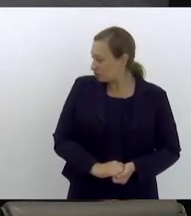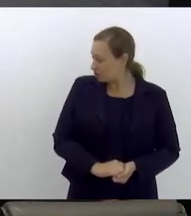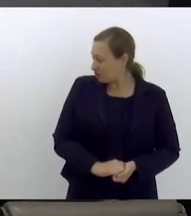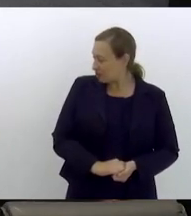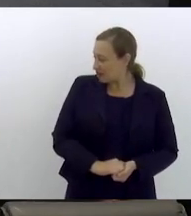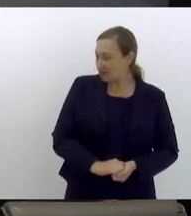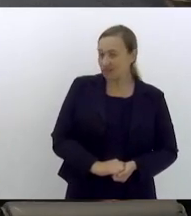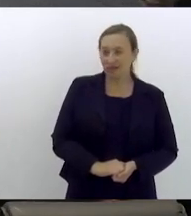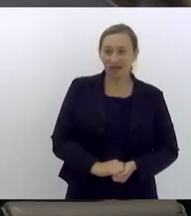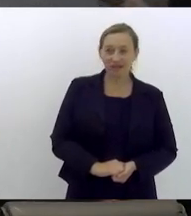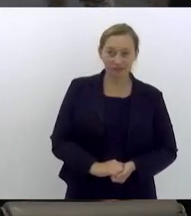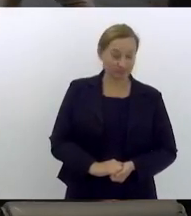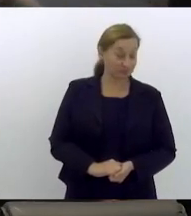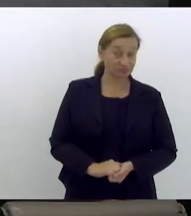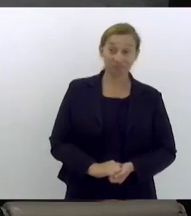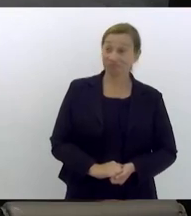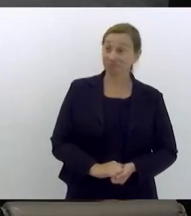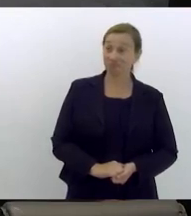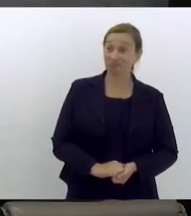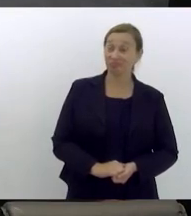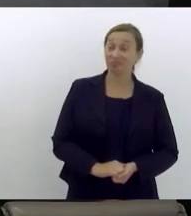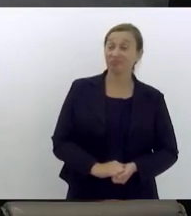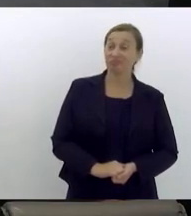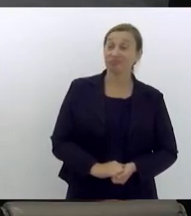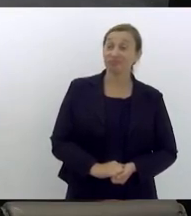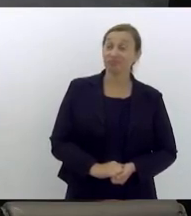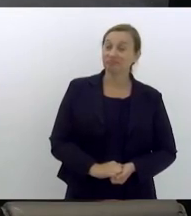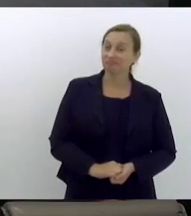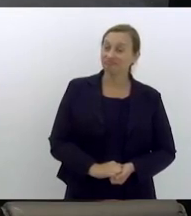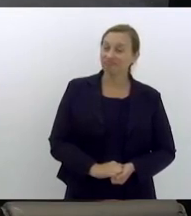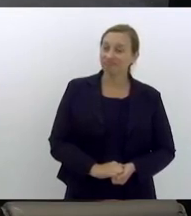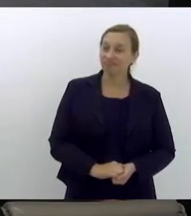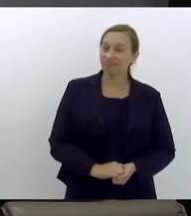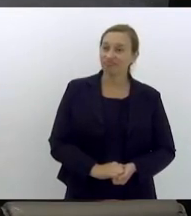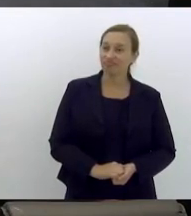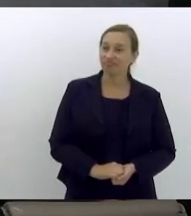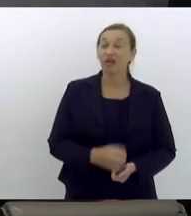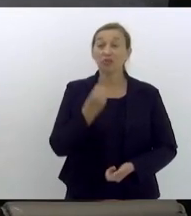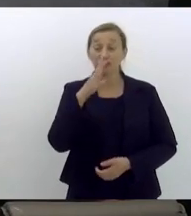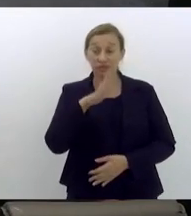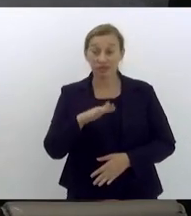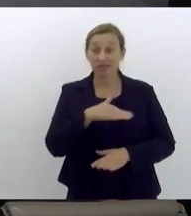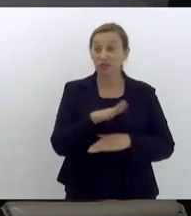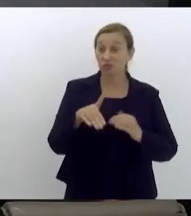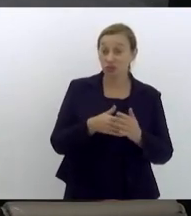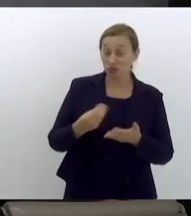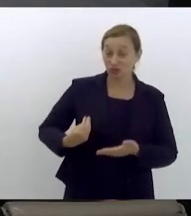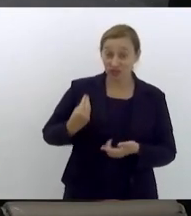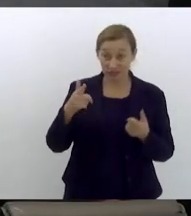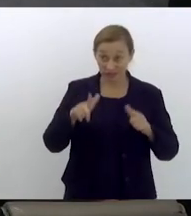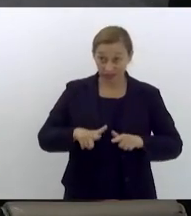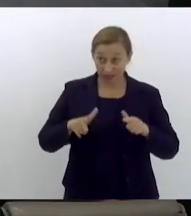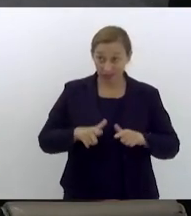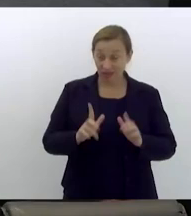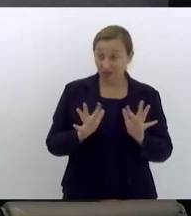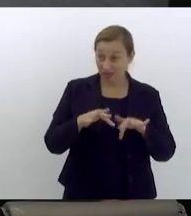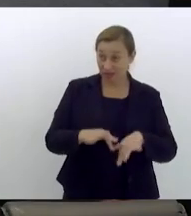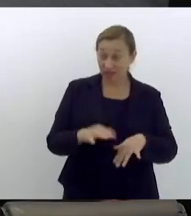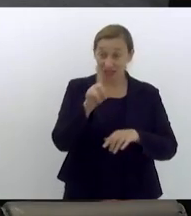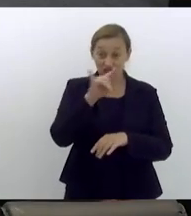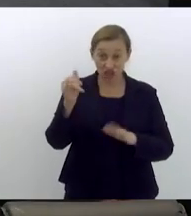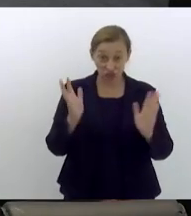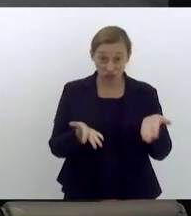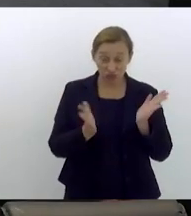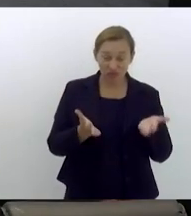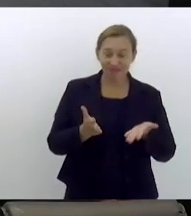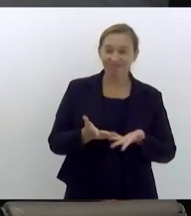fala presidente Presidente queria dar boa tarde a todos aqui presente estamos encerrando aqui esse dia de hoje